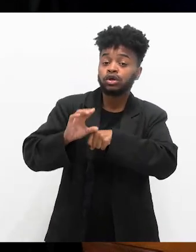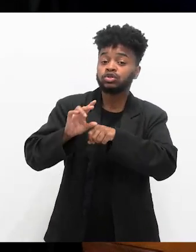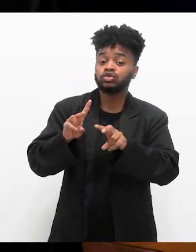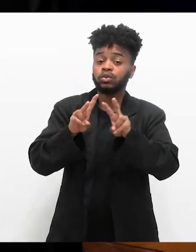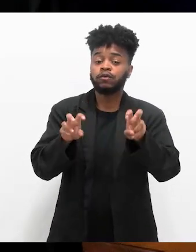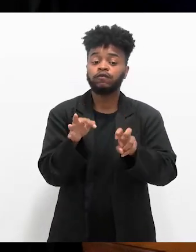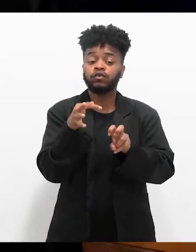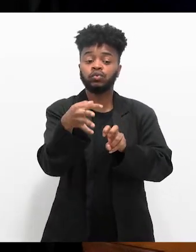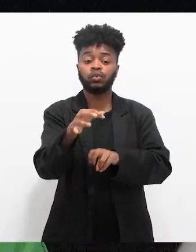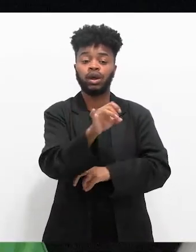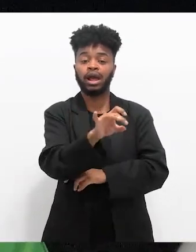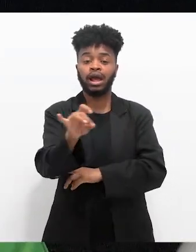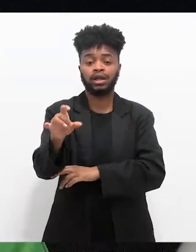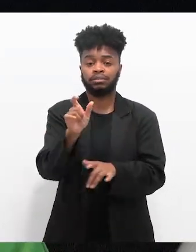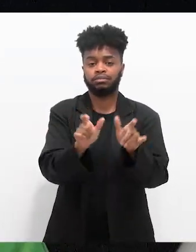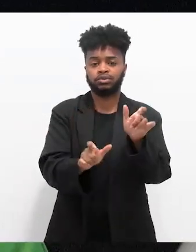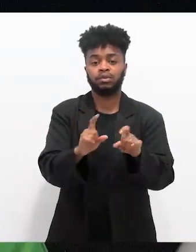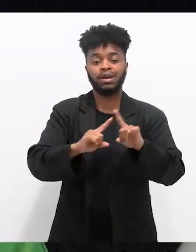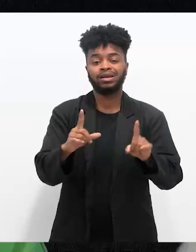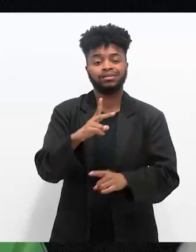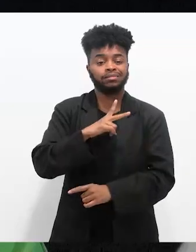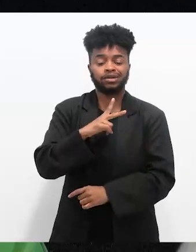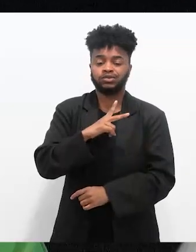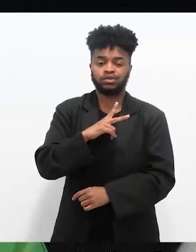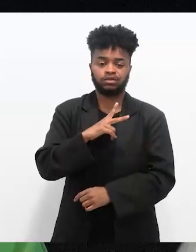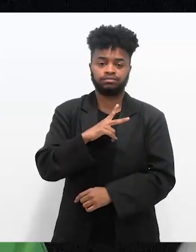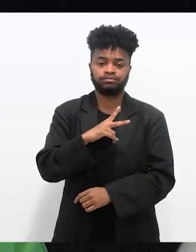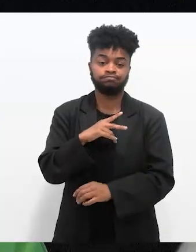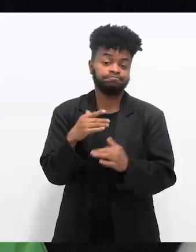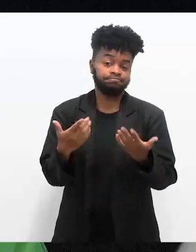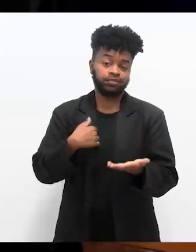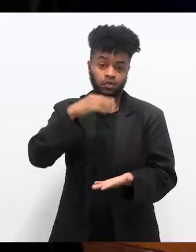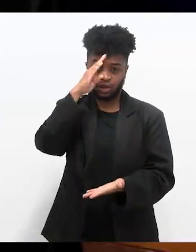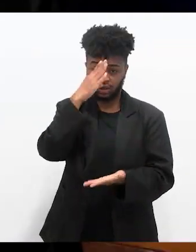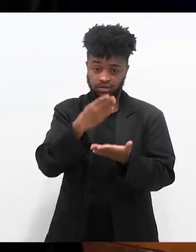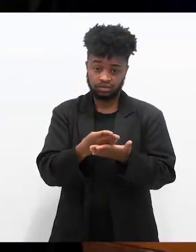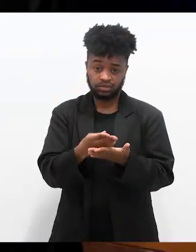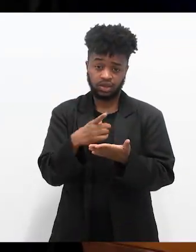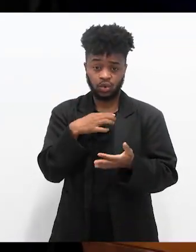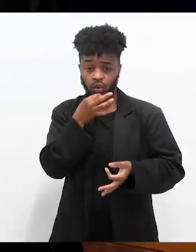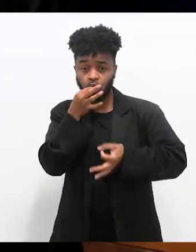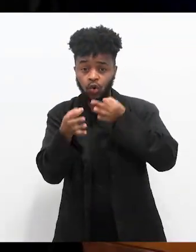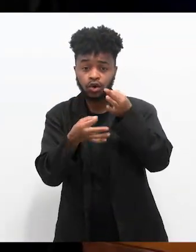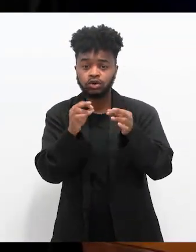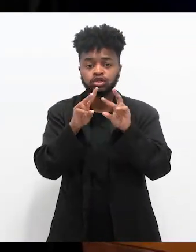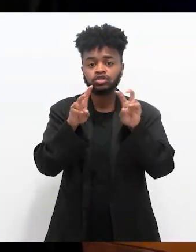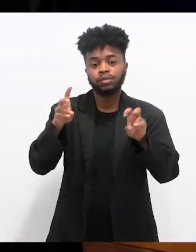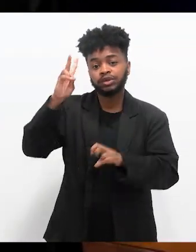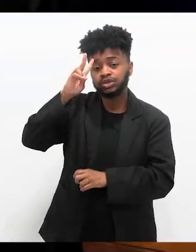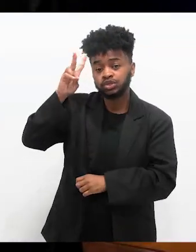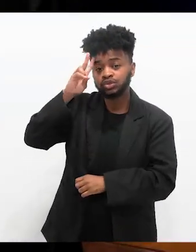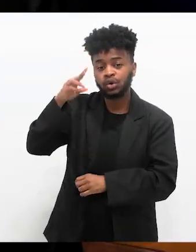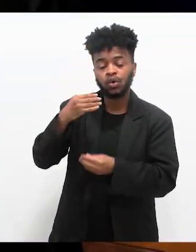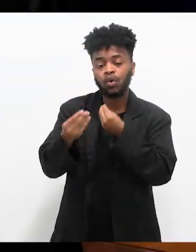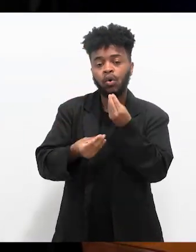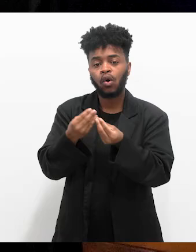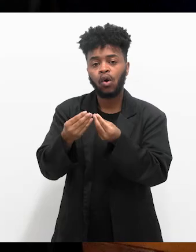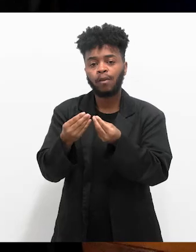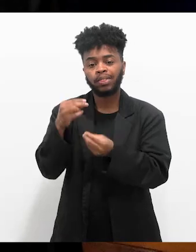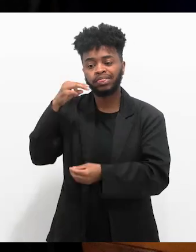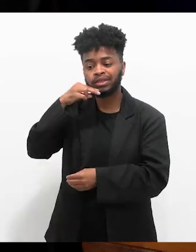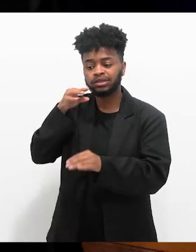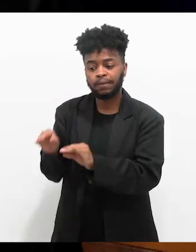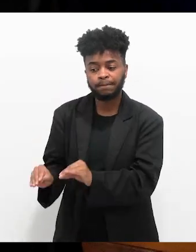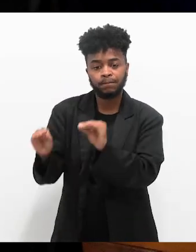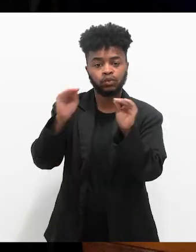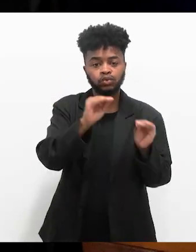de cada ser humano. E Ifá é muito individual, entende? Então, acredito que vão comentar muito sobre a história dessa vinda de Nigéria